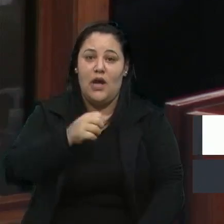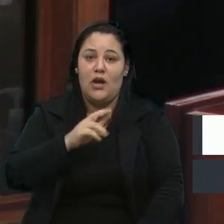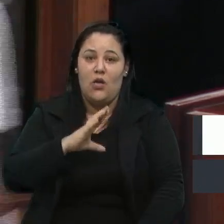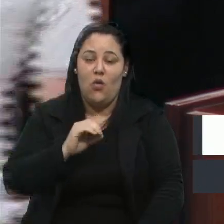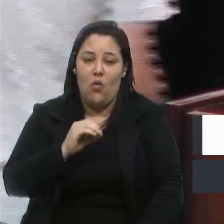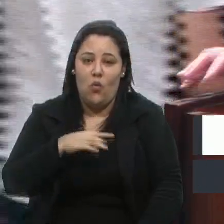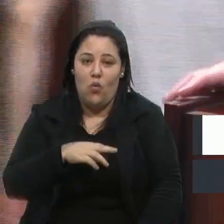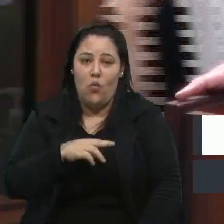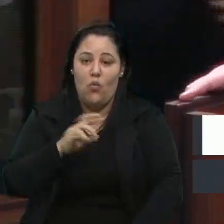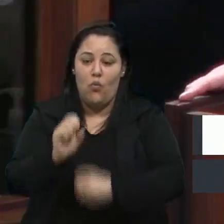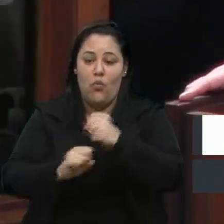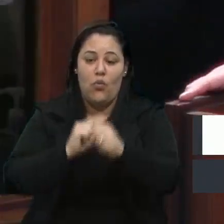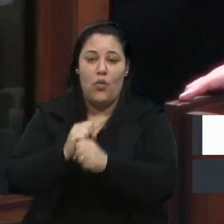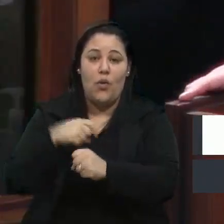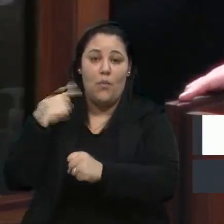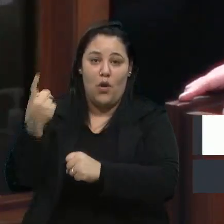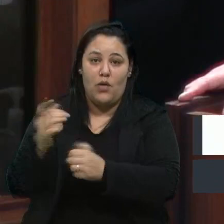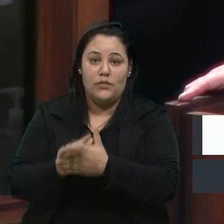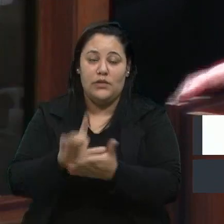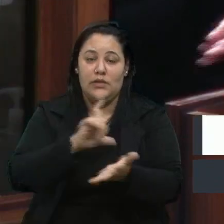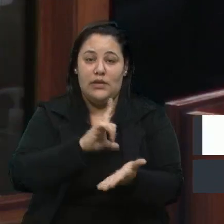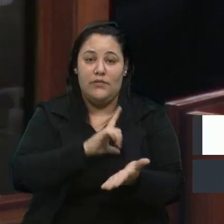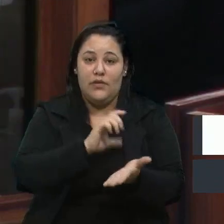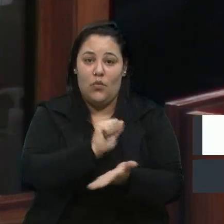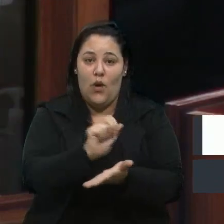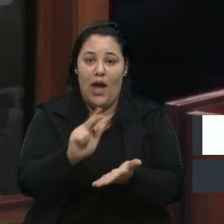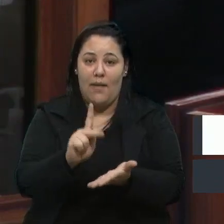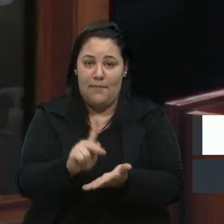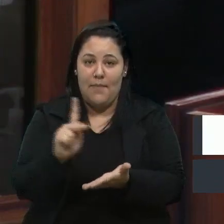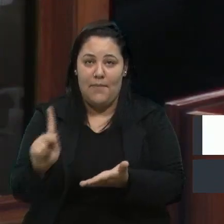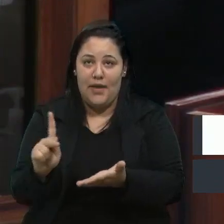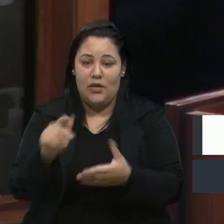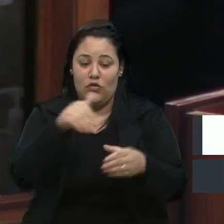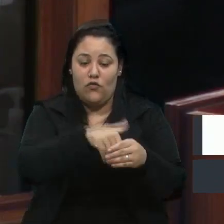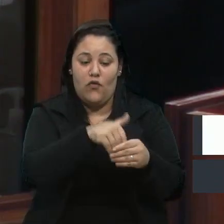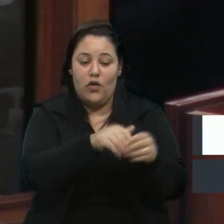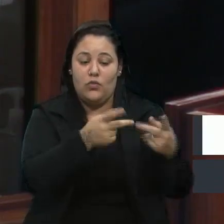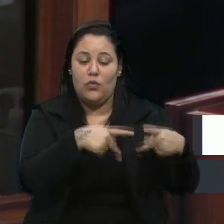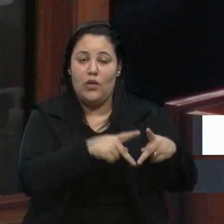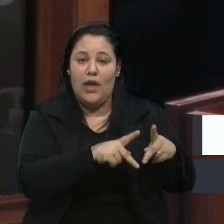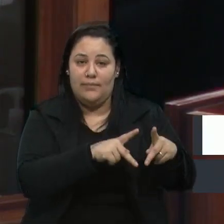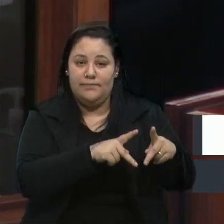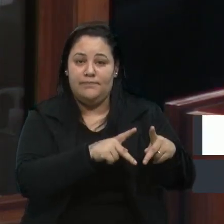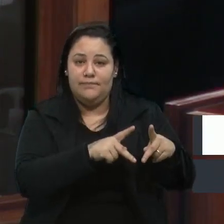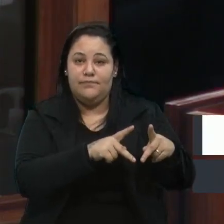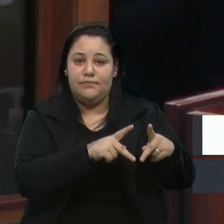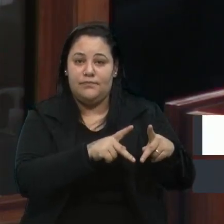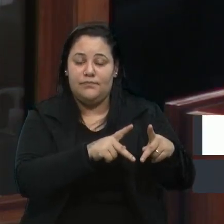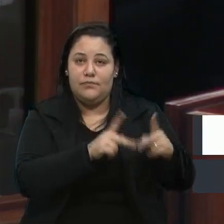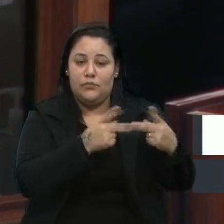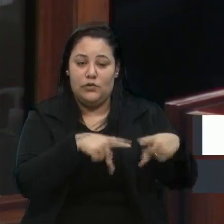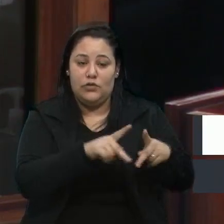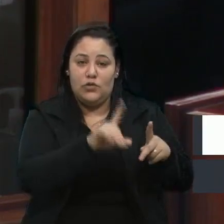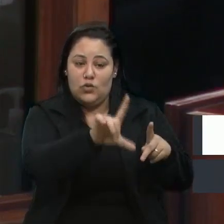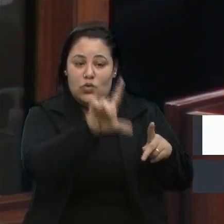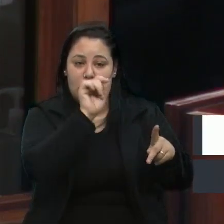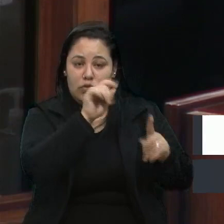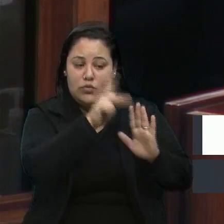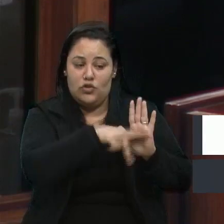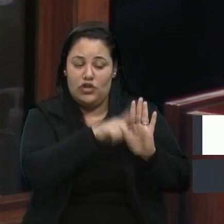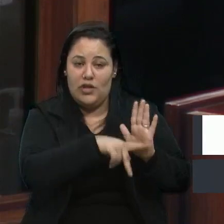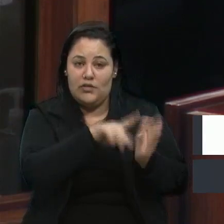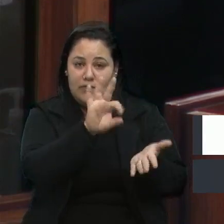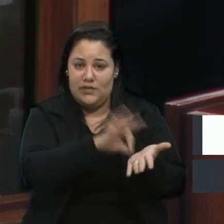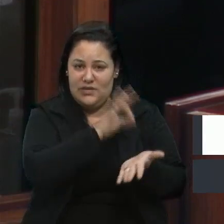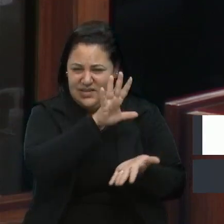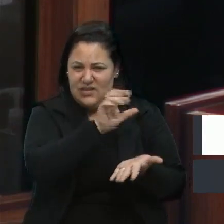do seu aplicativo do voto popular, a população escolheu, conforme os projetos que cadastraram no